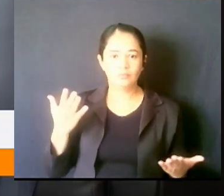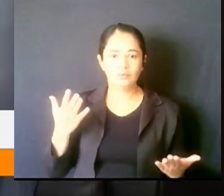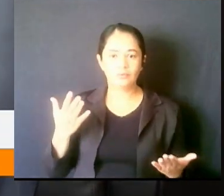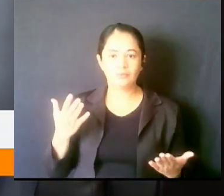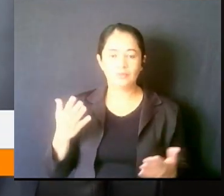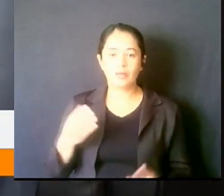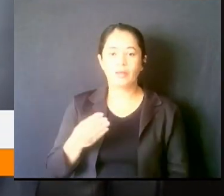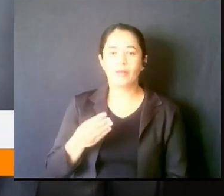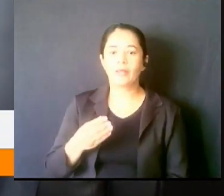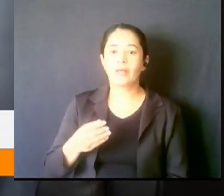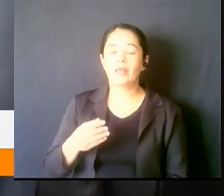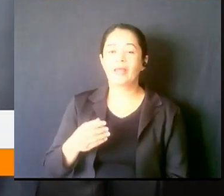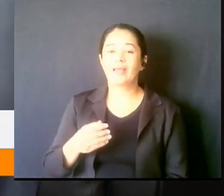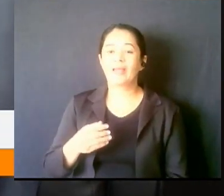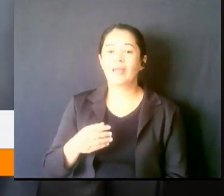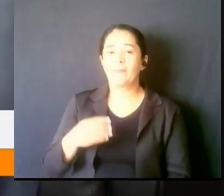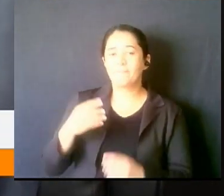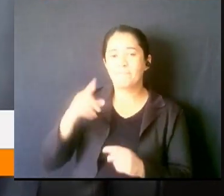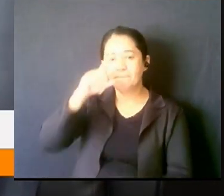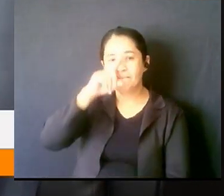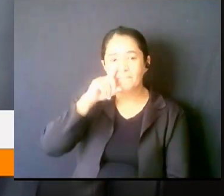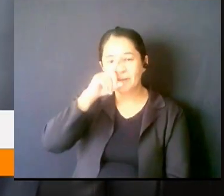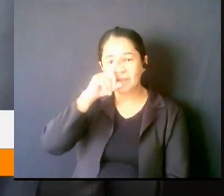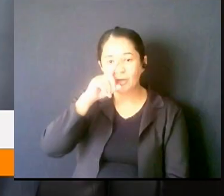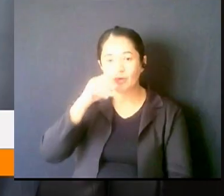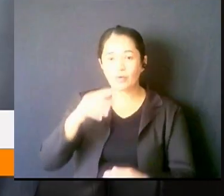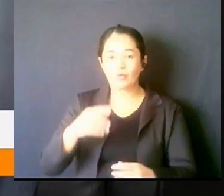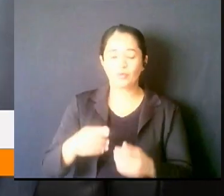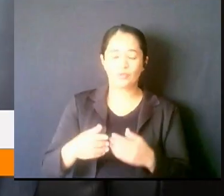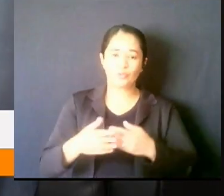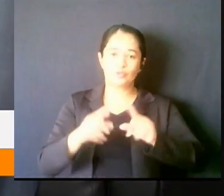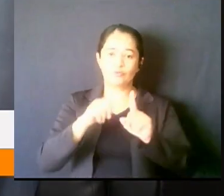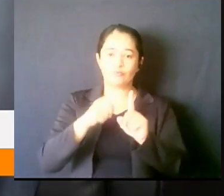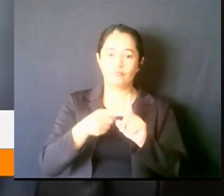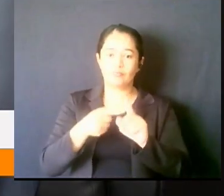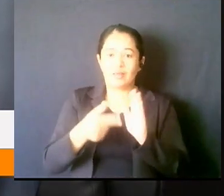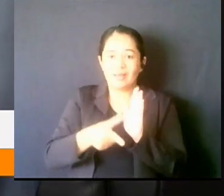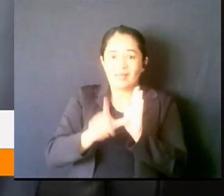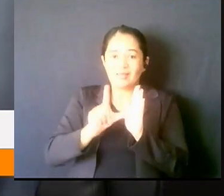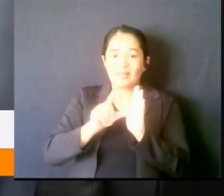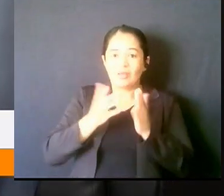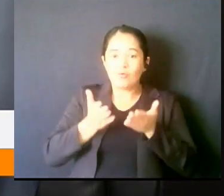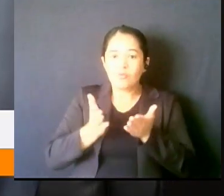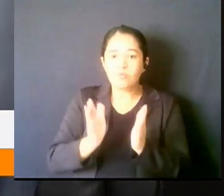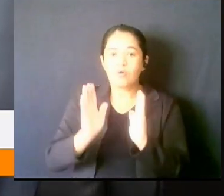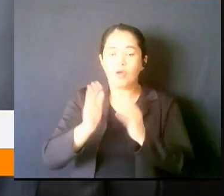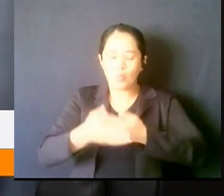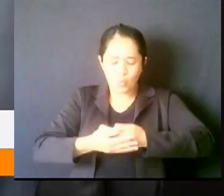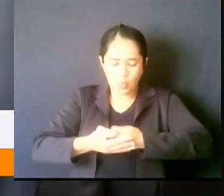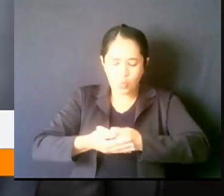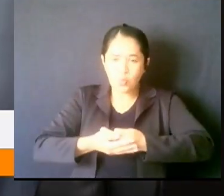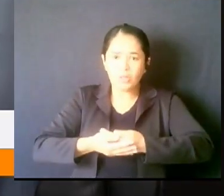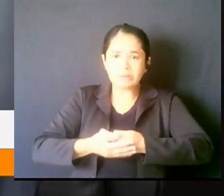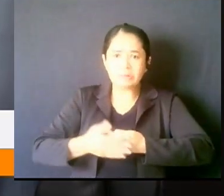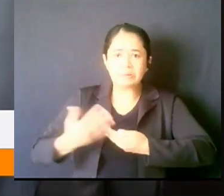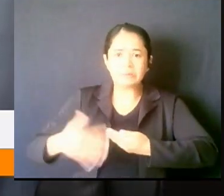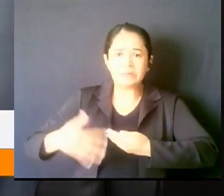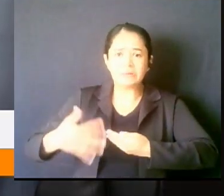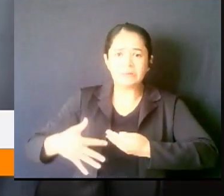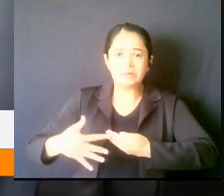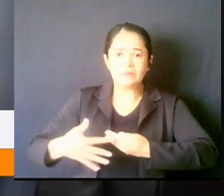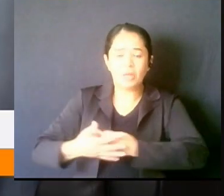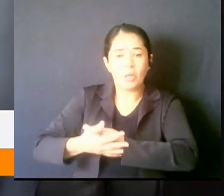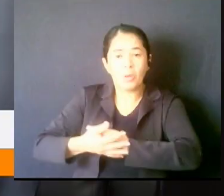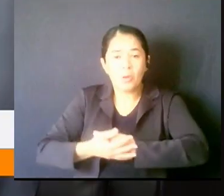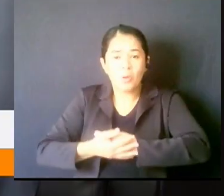prematuridade, de bebês que nascem antes da hora, bebês que nascem pequenos para a idade da gestação, a gente esperaria que eles tivessem